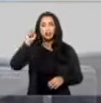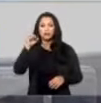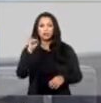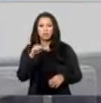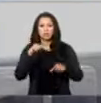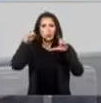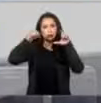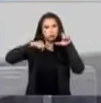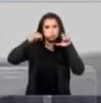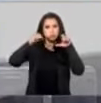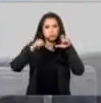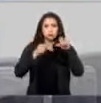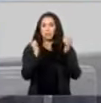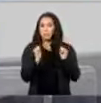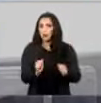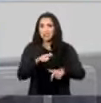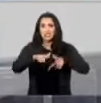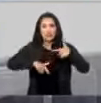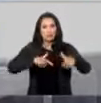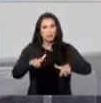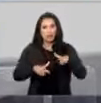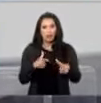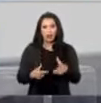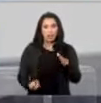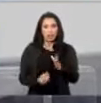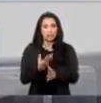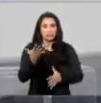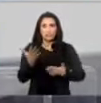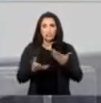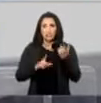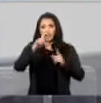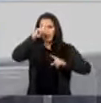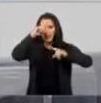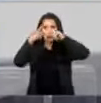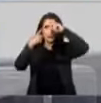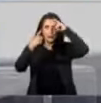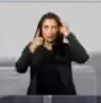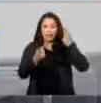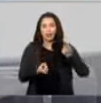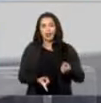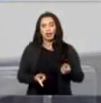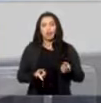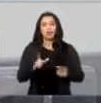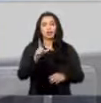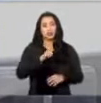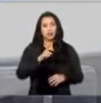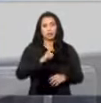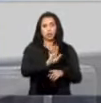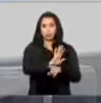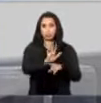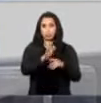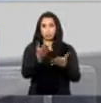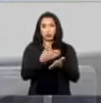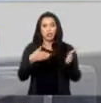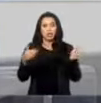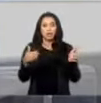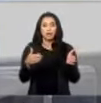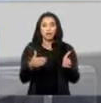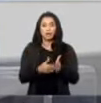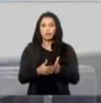a ter bons empregos e passam a criar para que esses produtos circulem em todos os